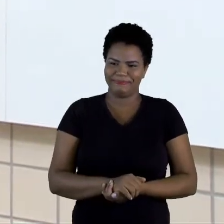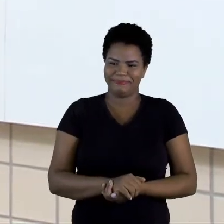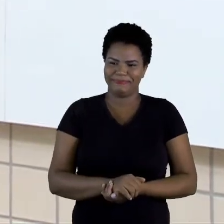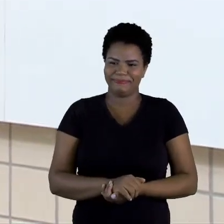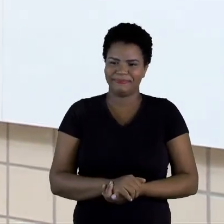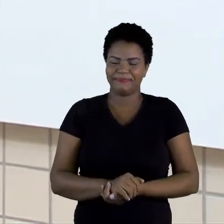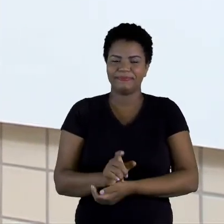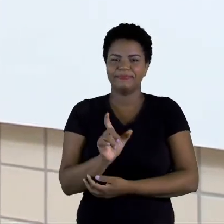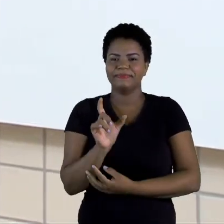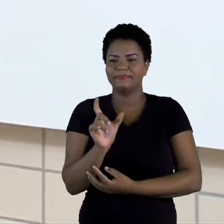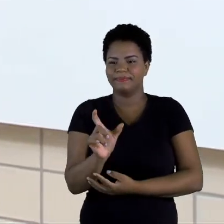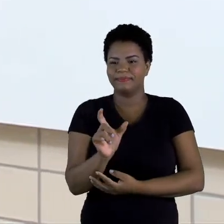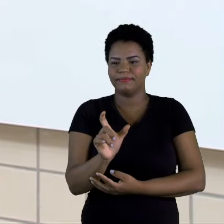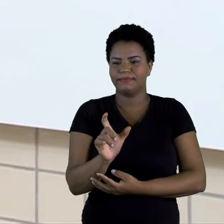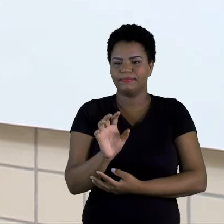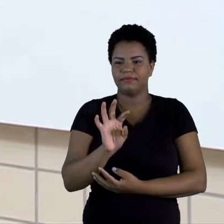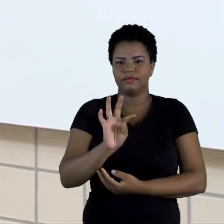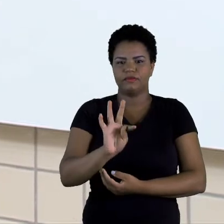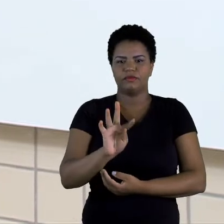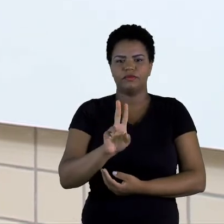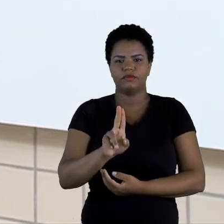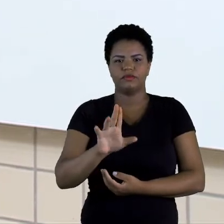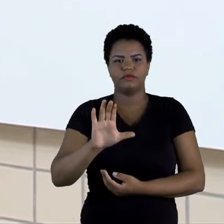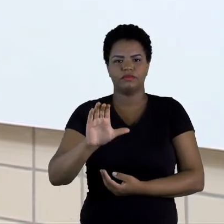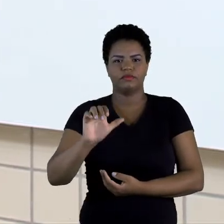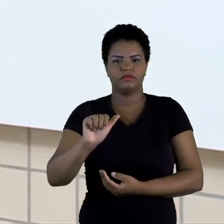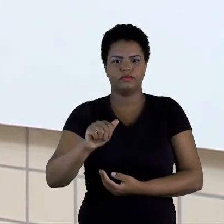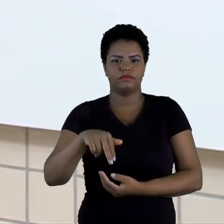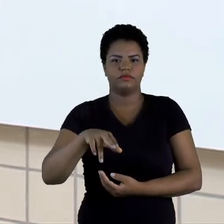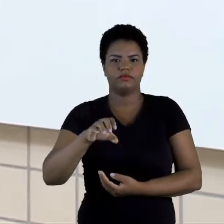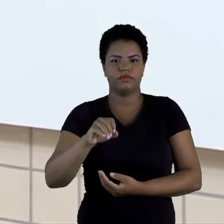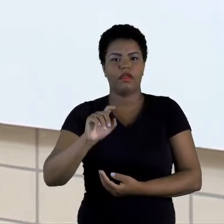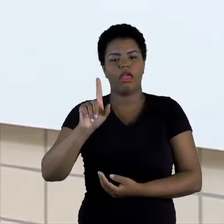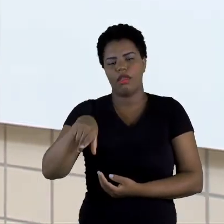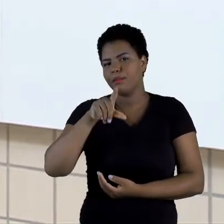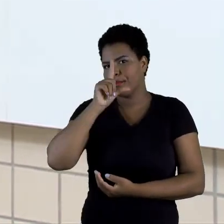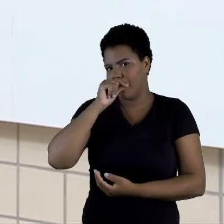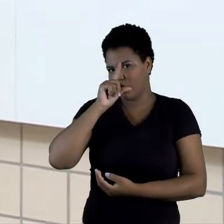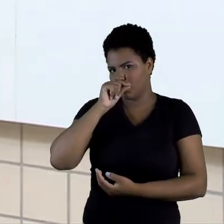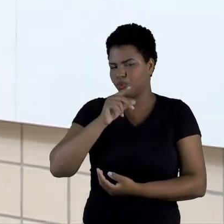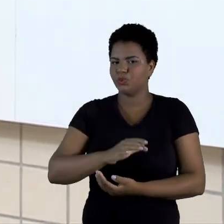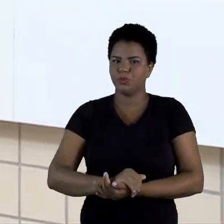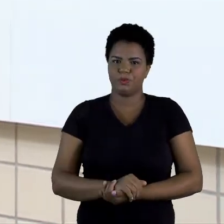palavra tucano. É um pássaro.